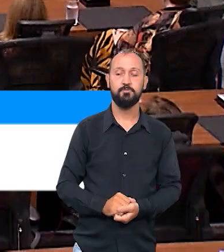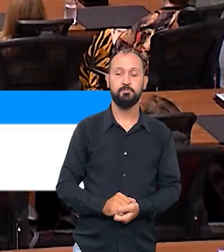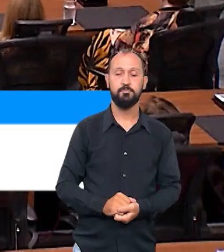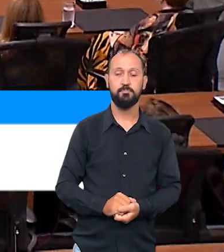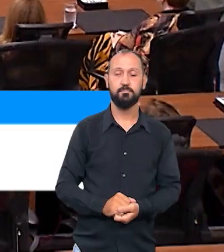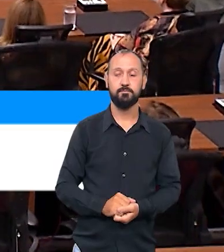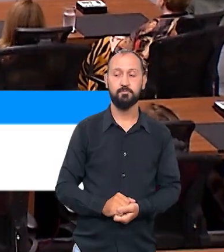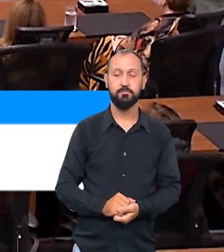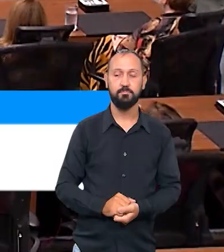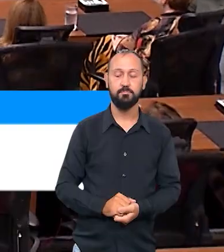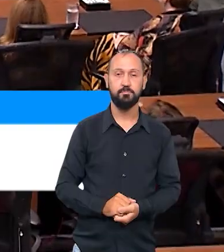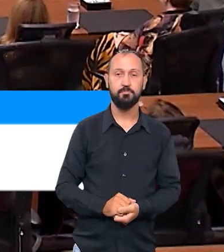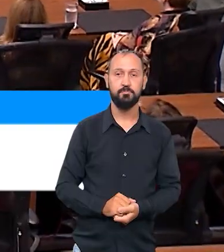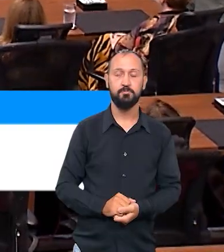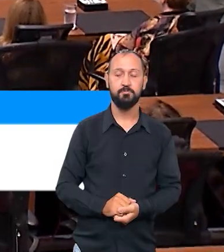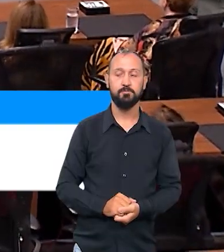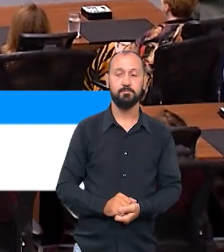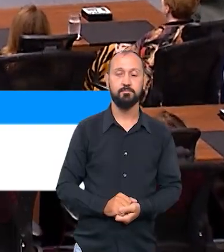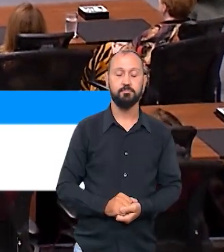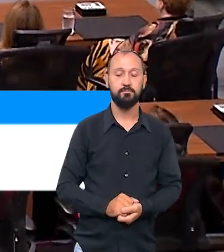homenageadas.